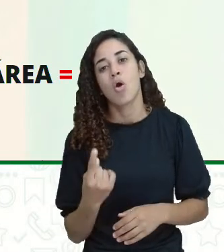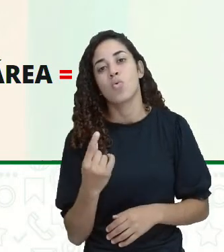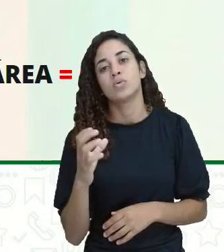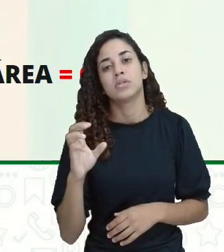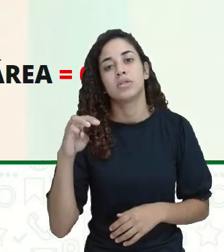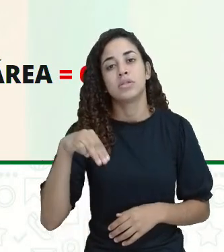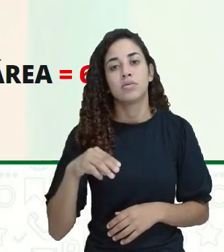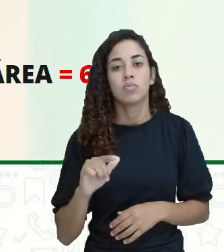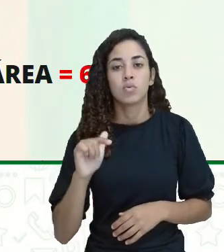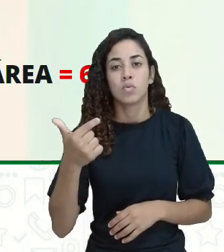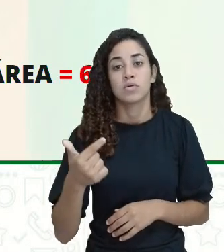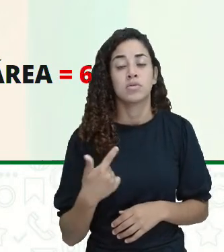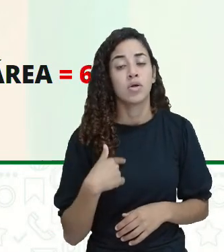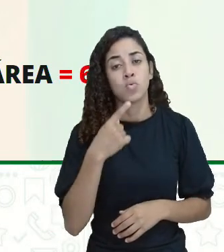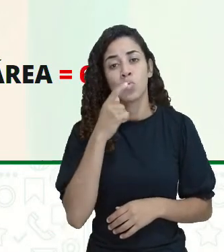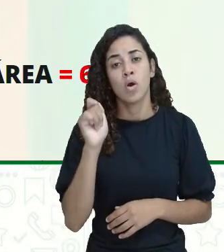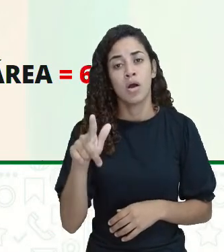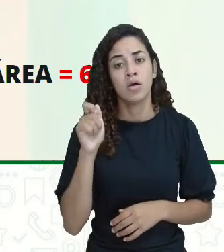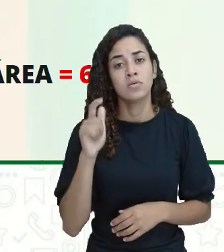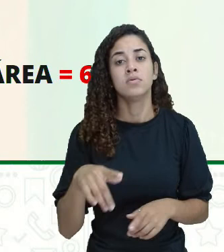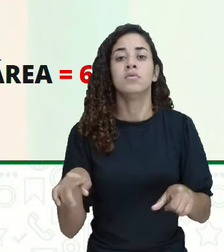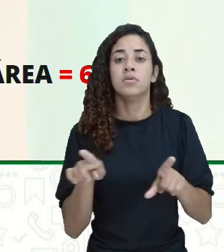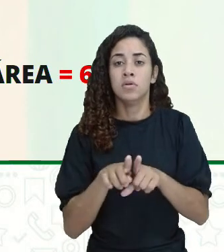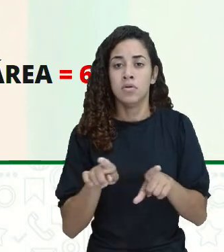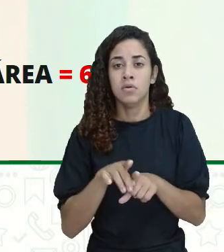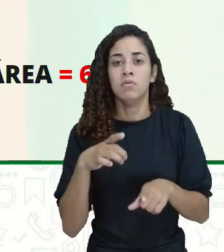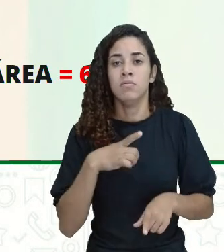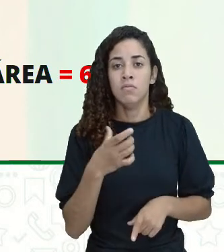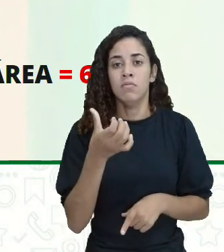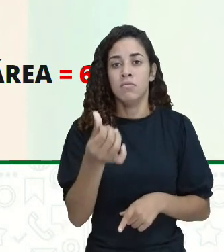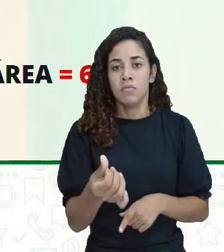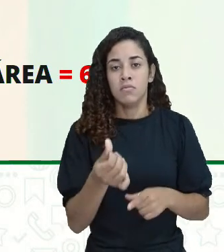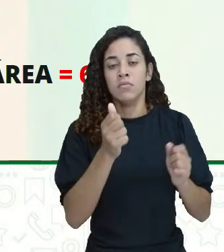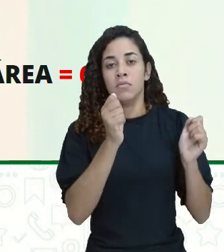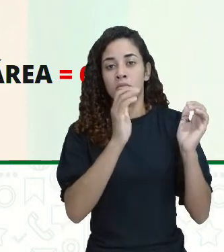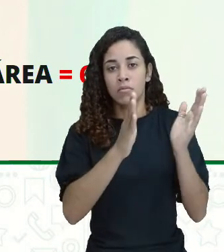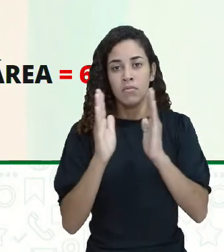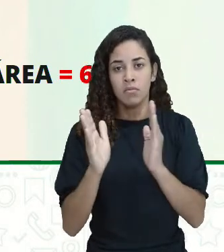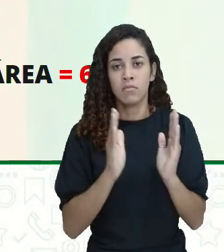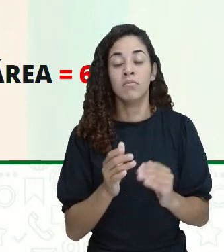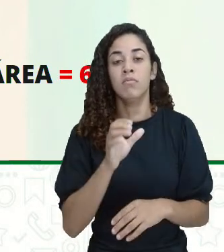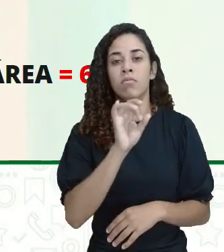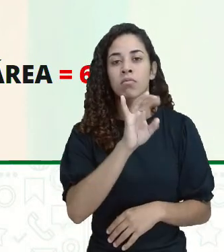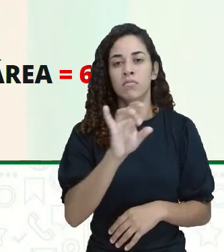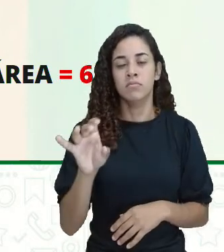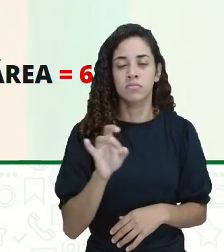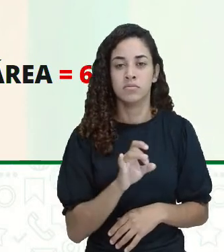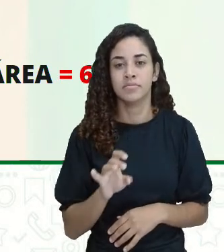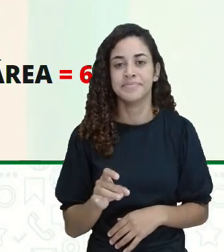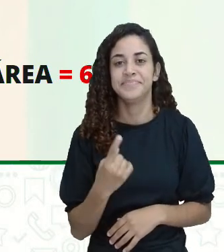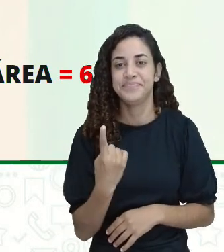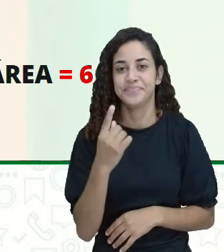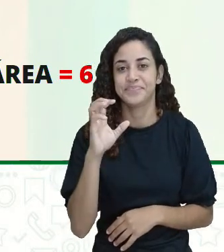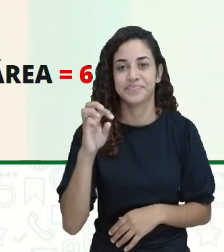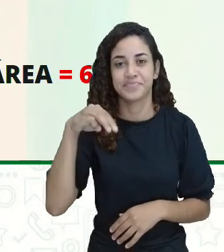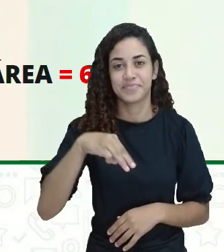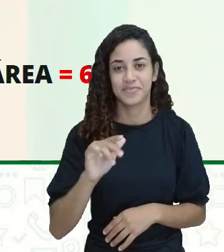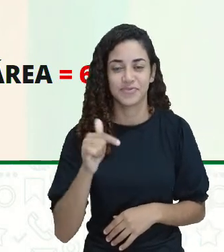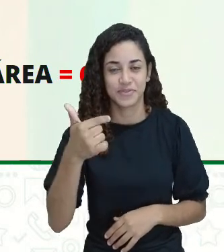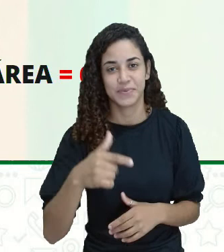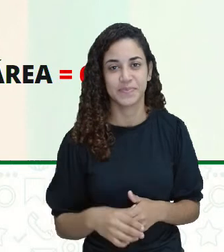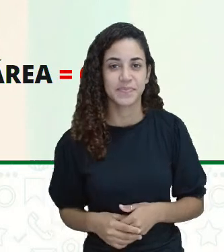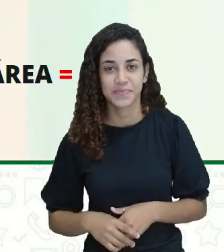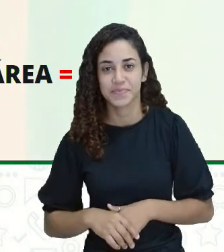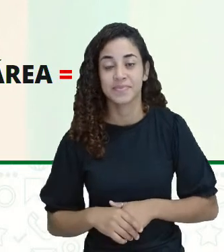quadrado. E o azul também tem 6 partes, onde cada parte tem 1 centímetro quadrado.